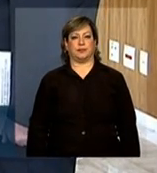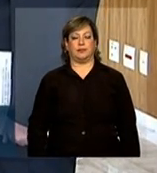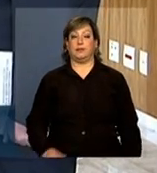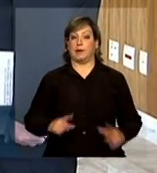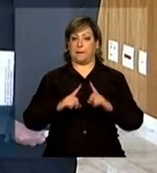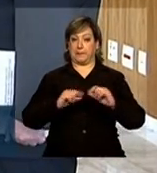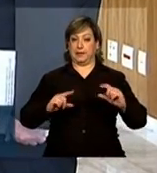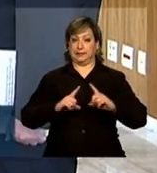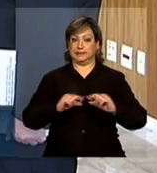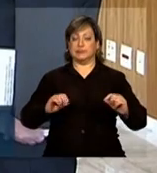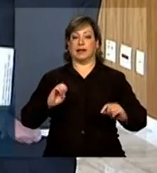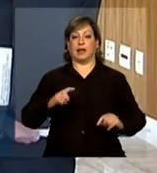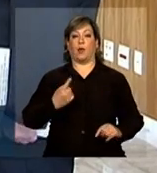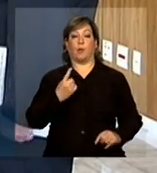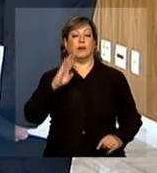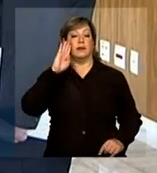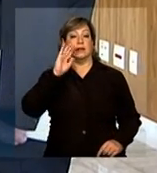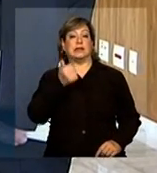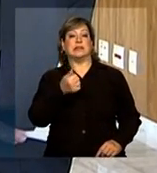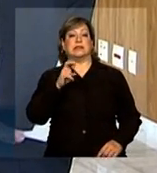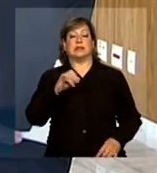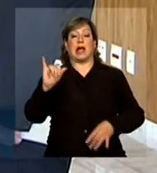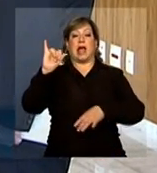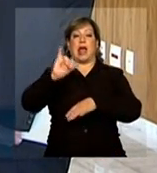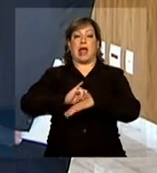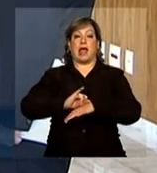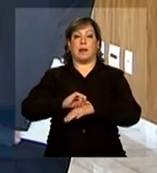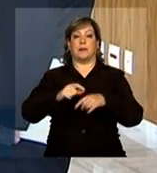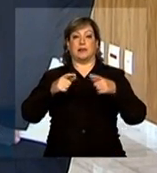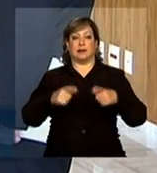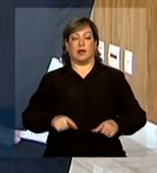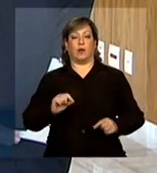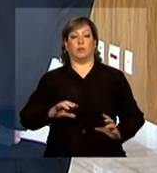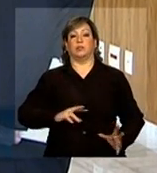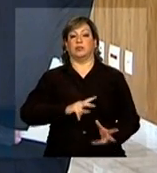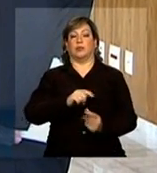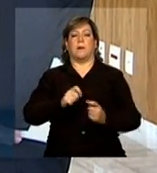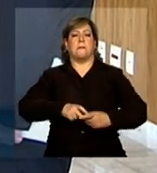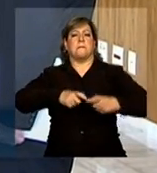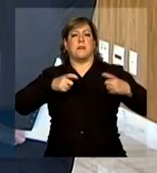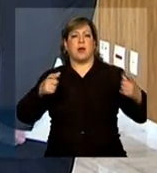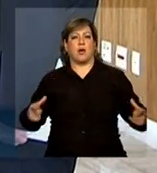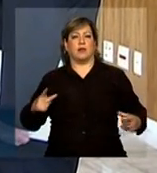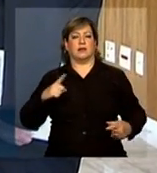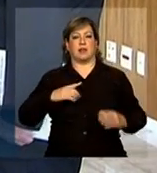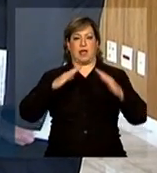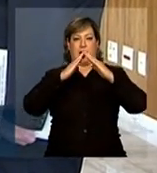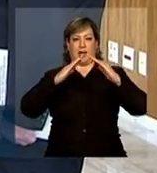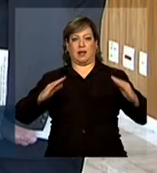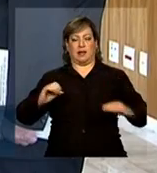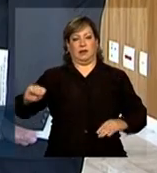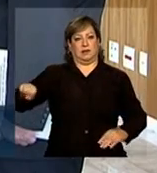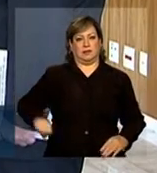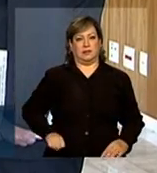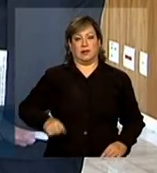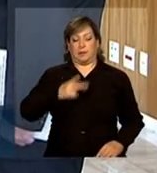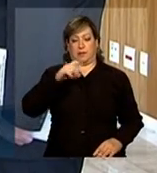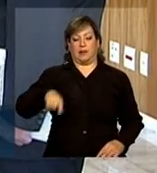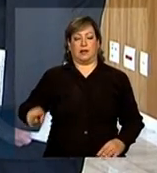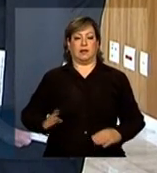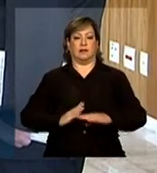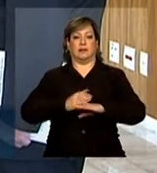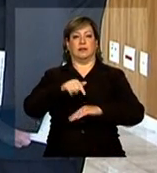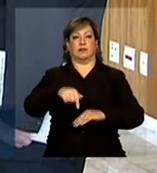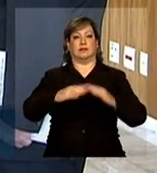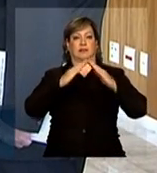Brasília é uma das 15 capitais do mundo com maior número de embaixadas residentes. O embaixador, então, é a